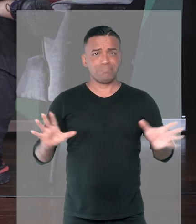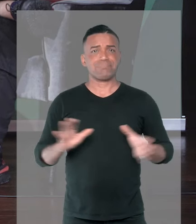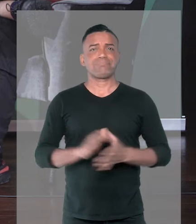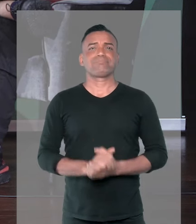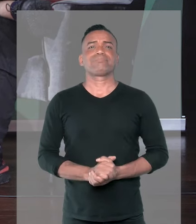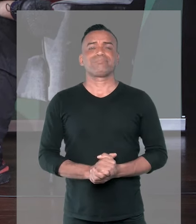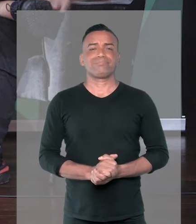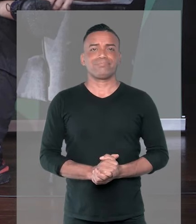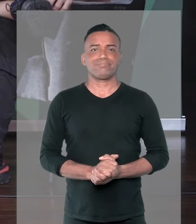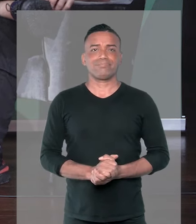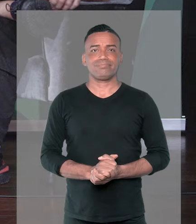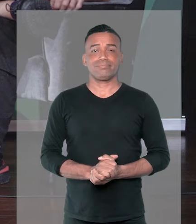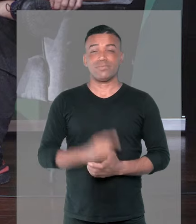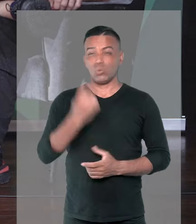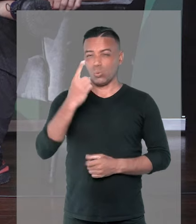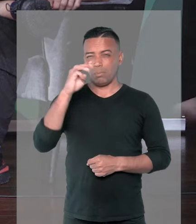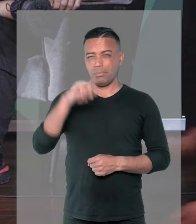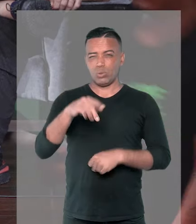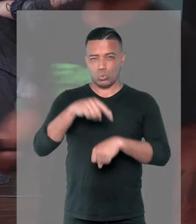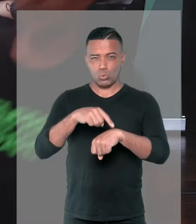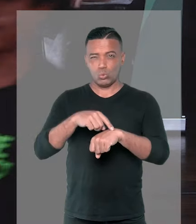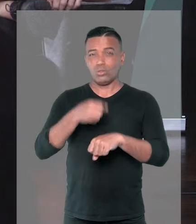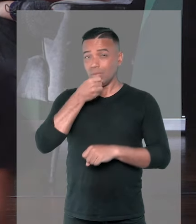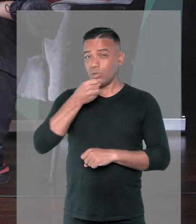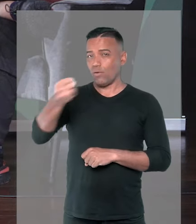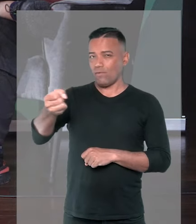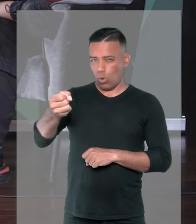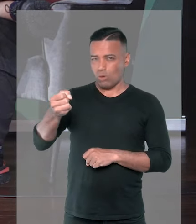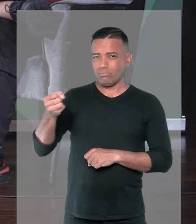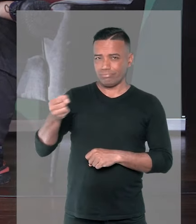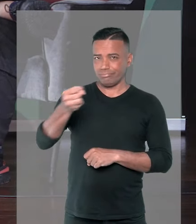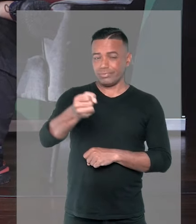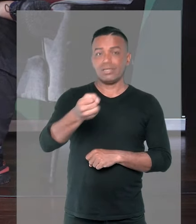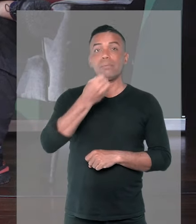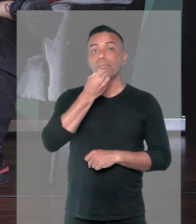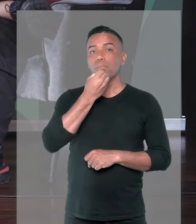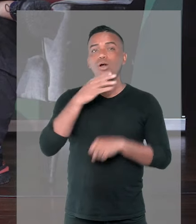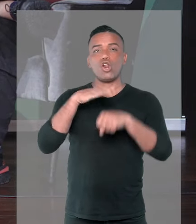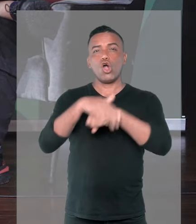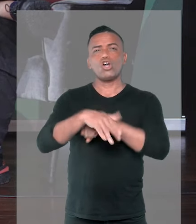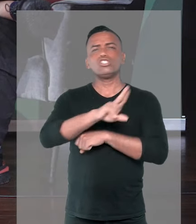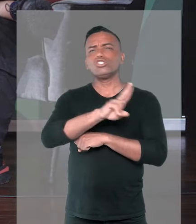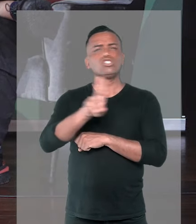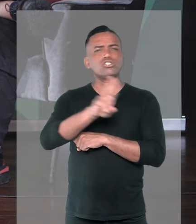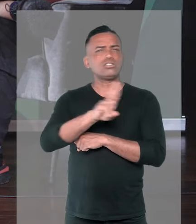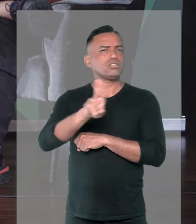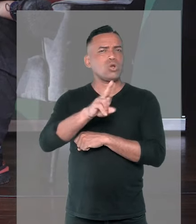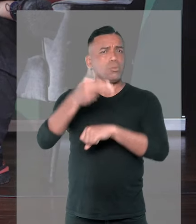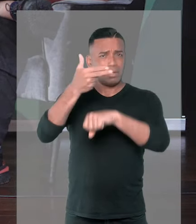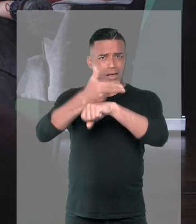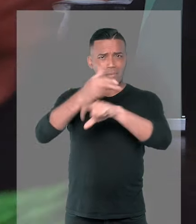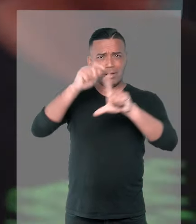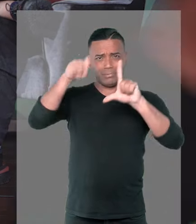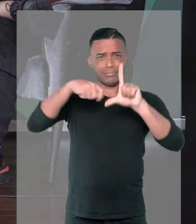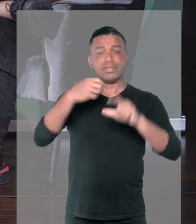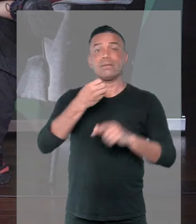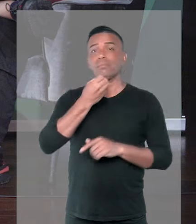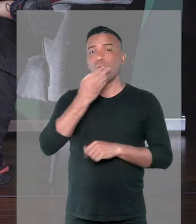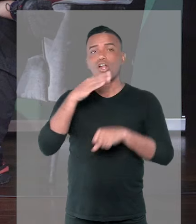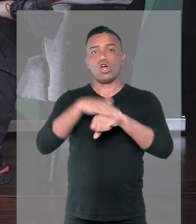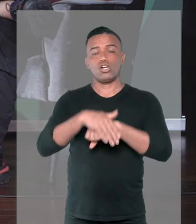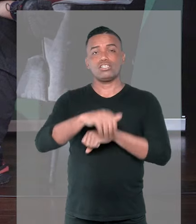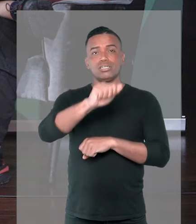perguntas minutinho só deixa só chegar o microfone boa noite como é que você chama só pra câmera aqui eu sei o seu nome Boa noite meu nome